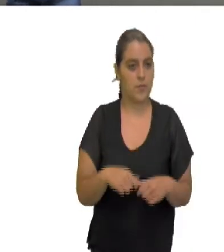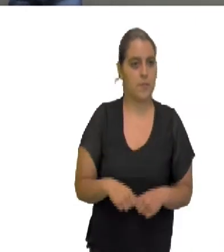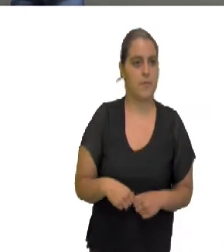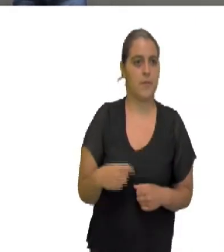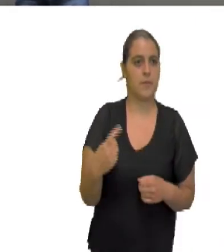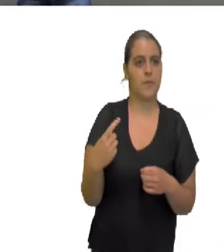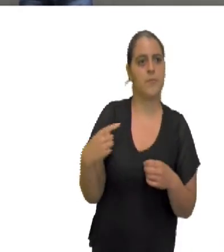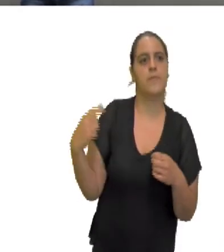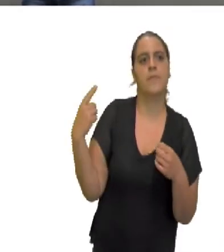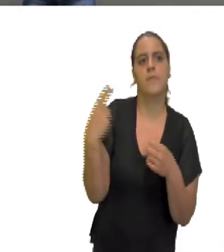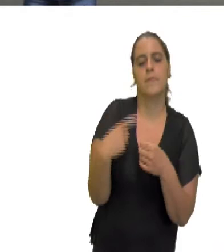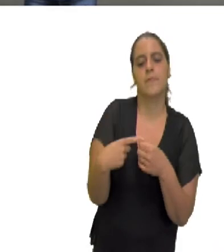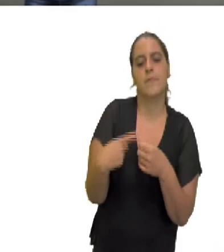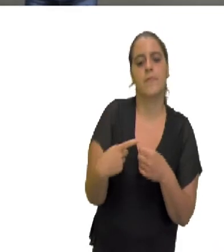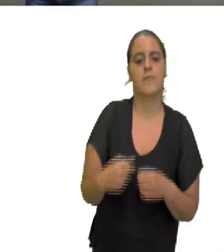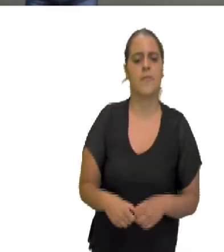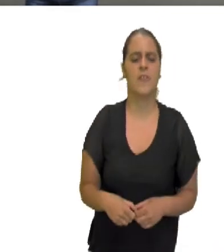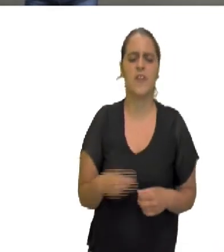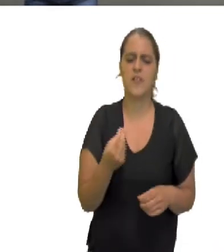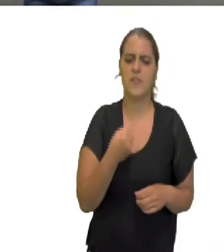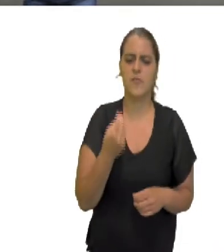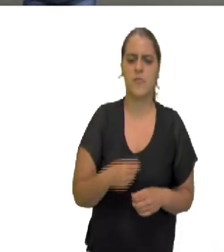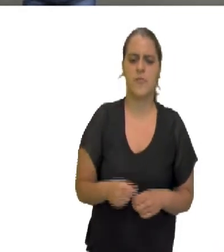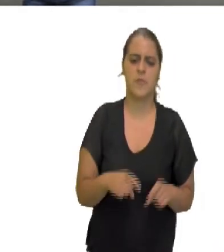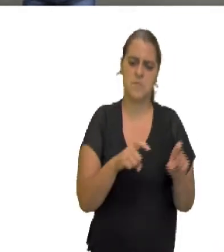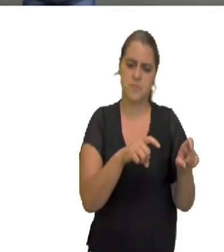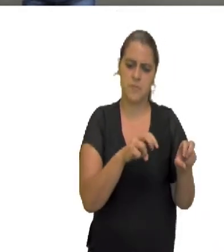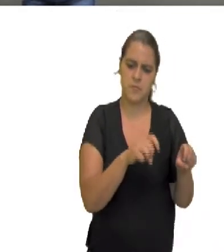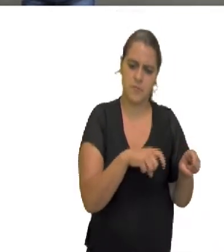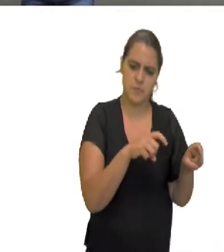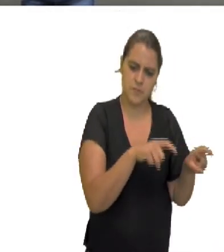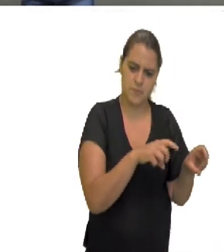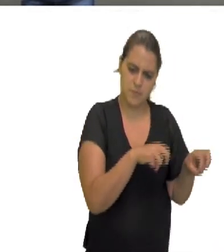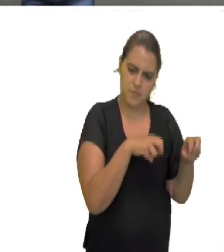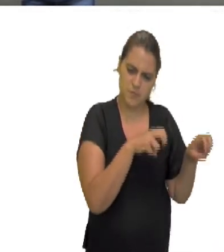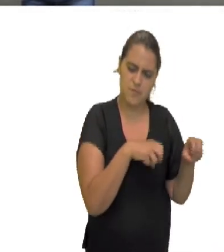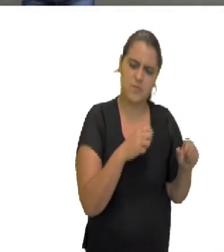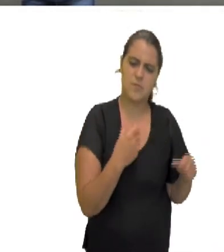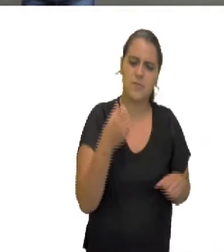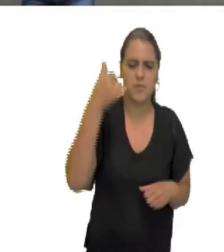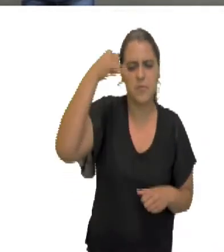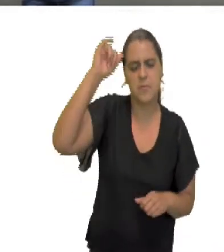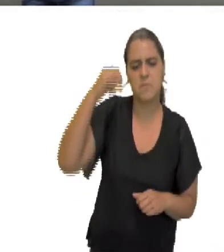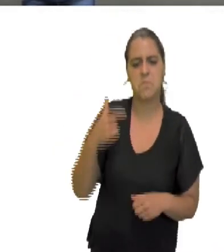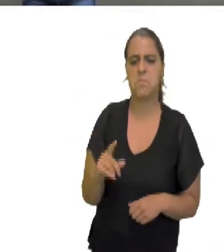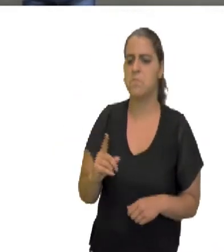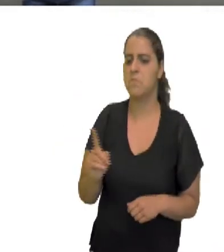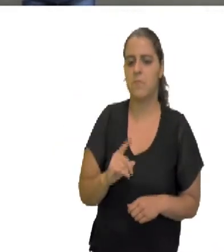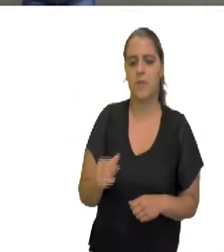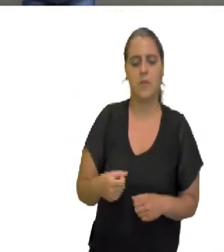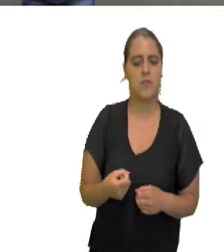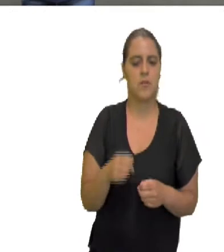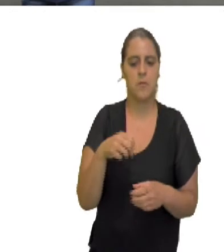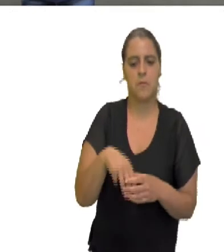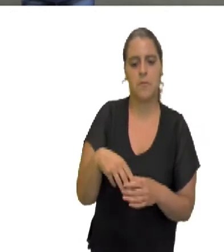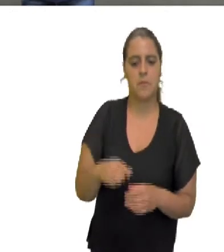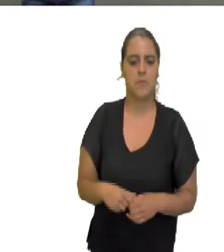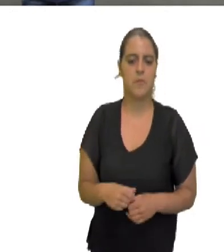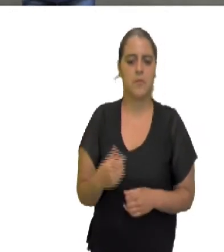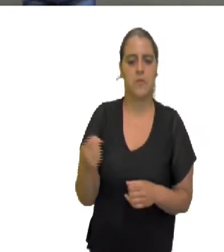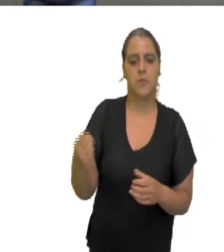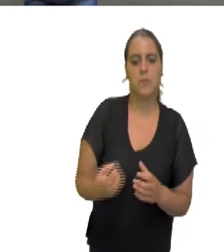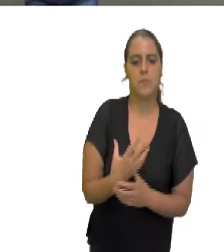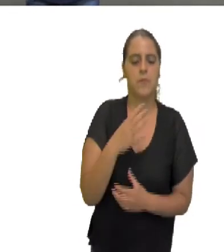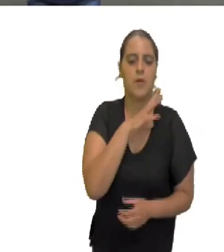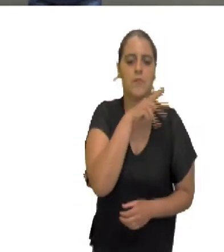que elas vivem da agricultura e da pecuária? Não, elas não plantam, elas não colhem, elas não criam